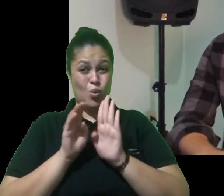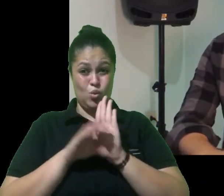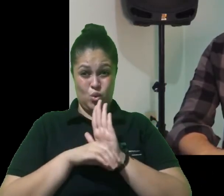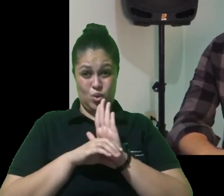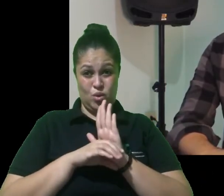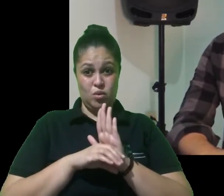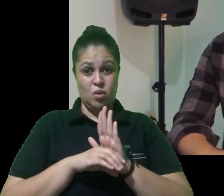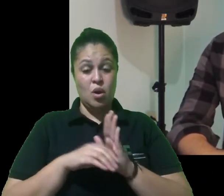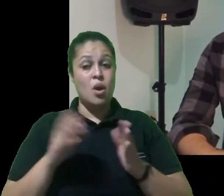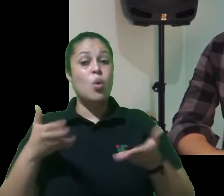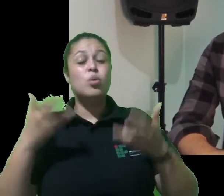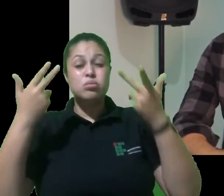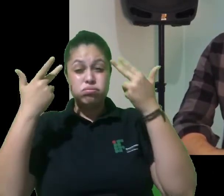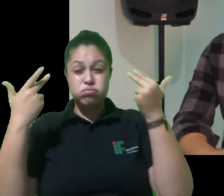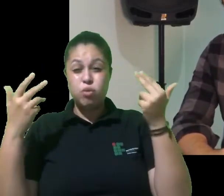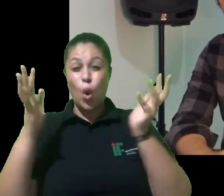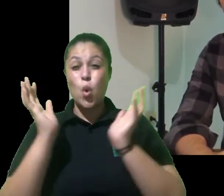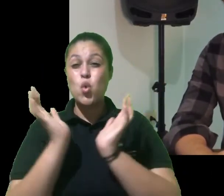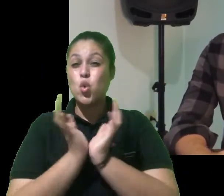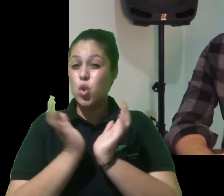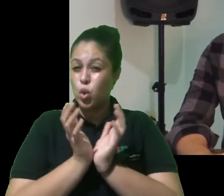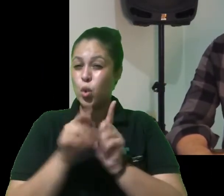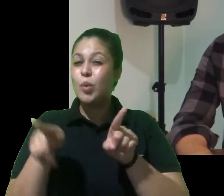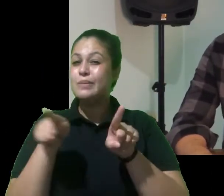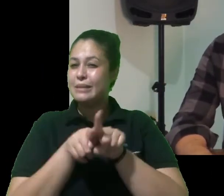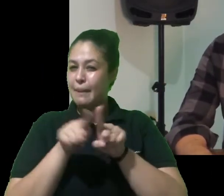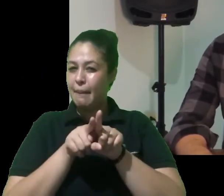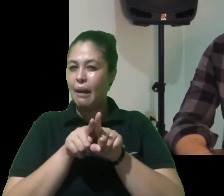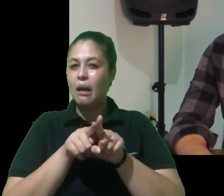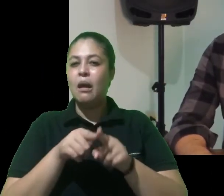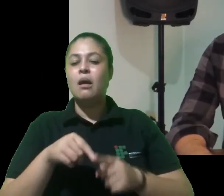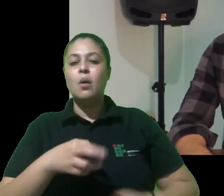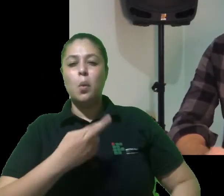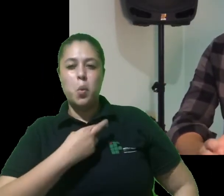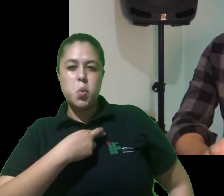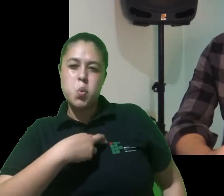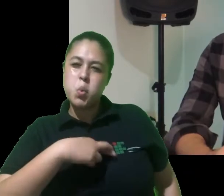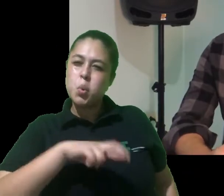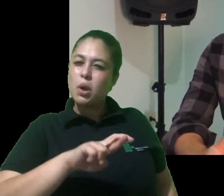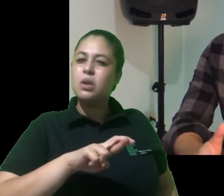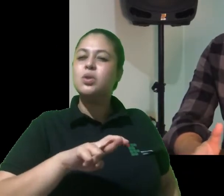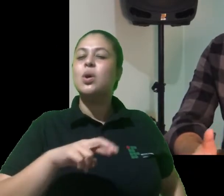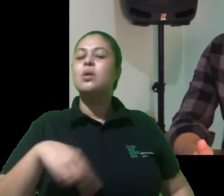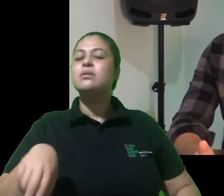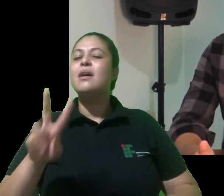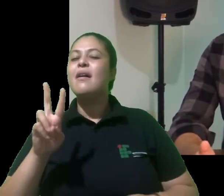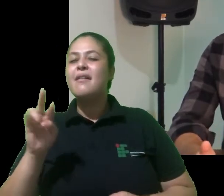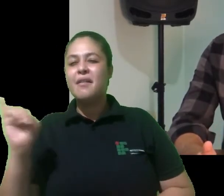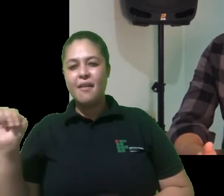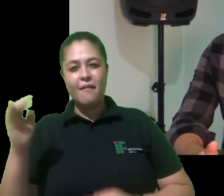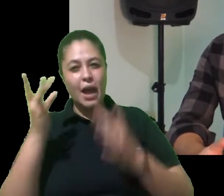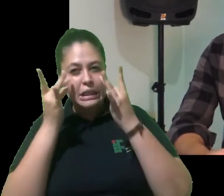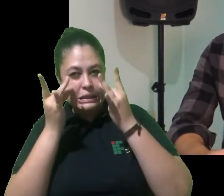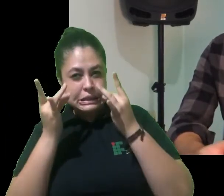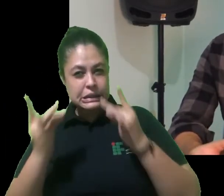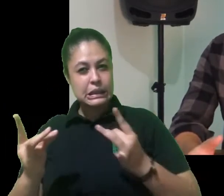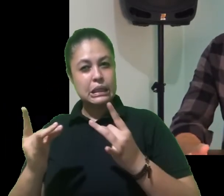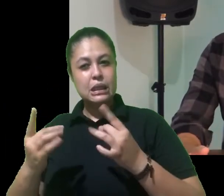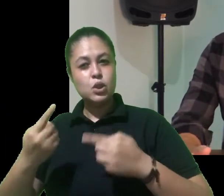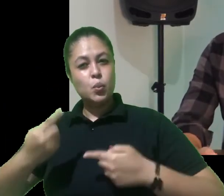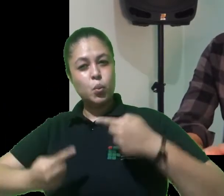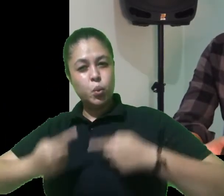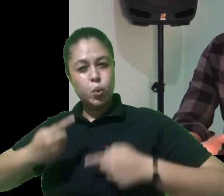é muito comum grupos, sobretudo religiosos, que vão atender a